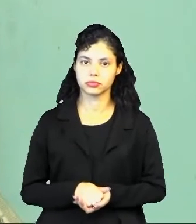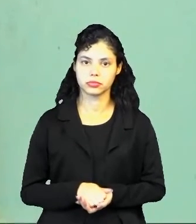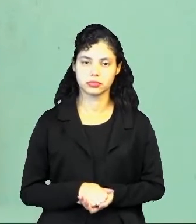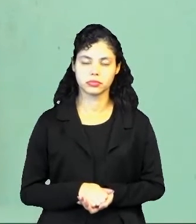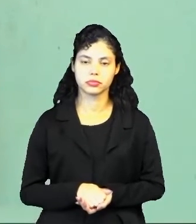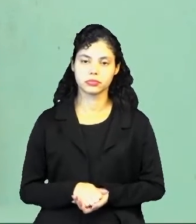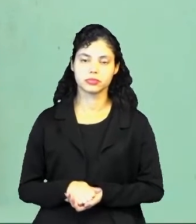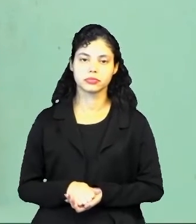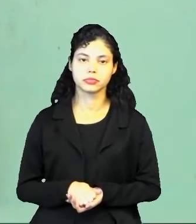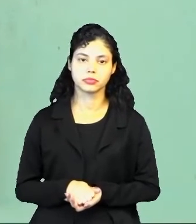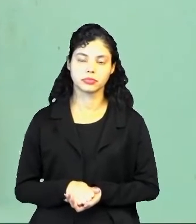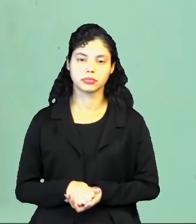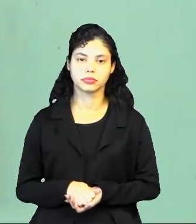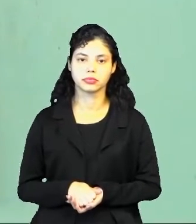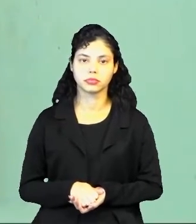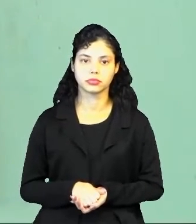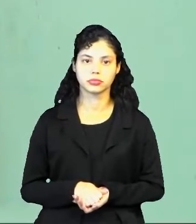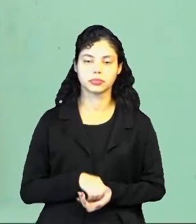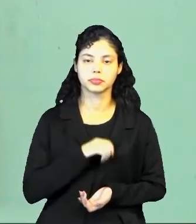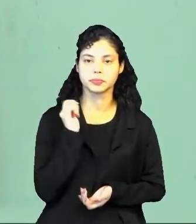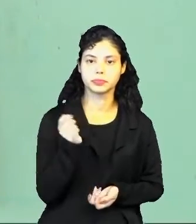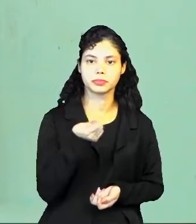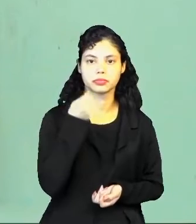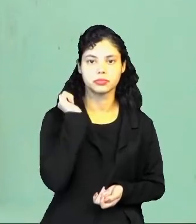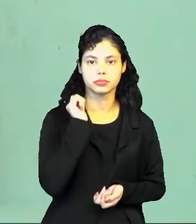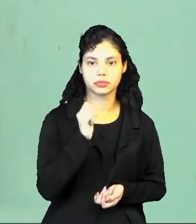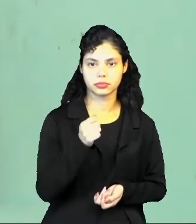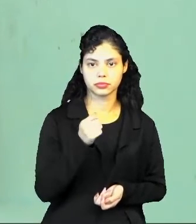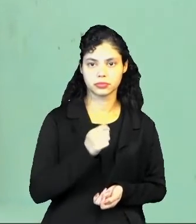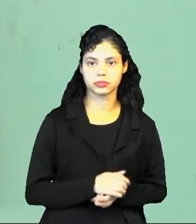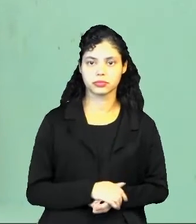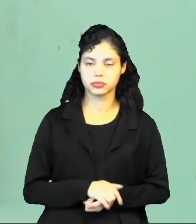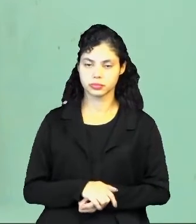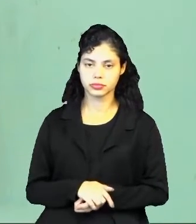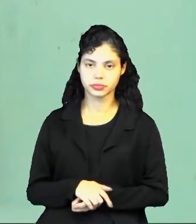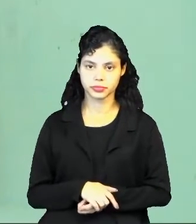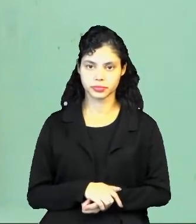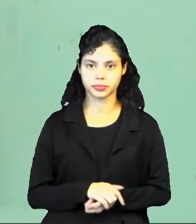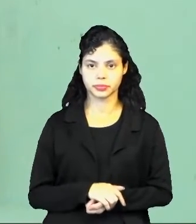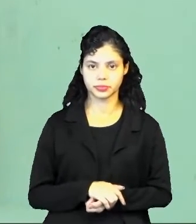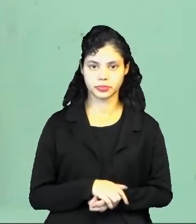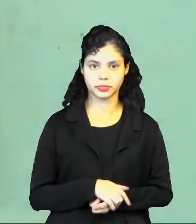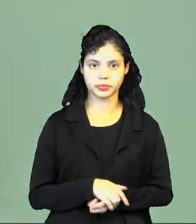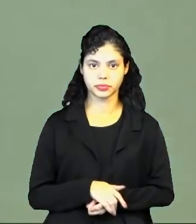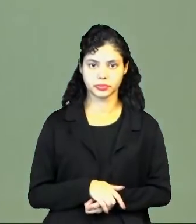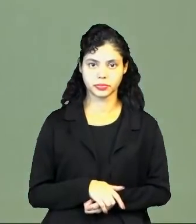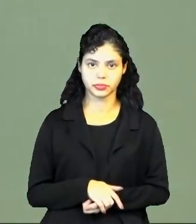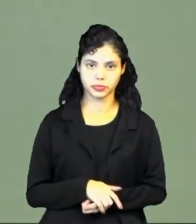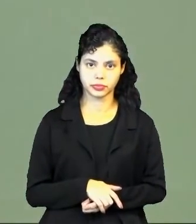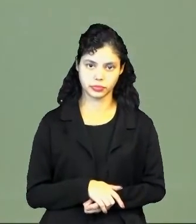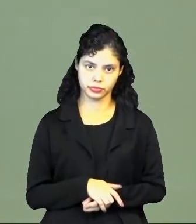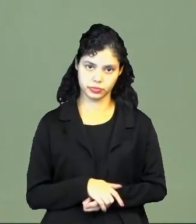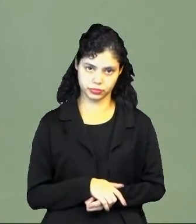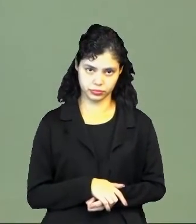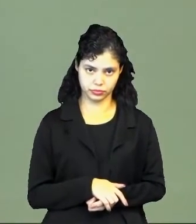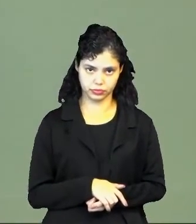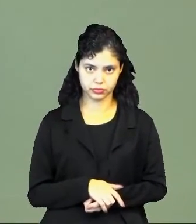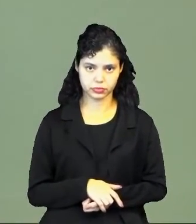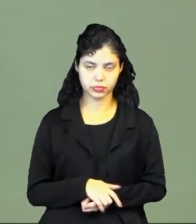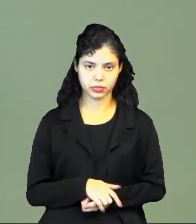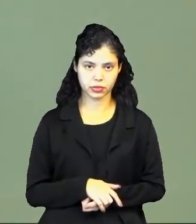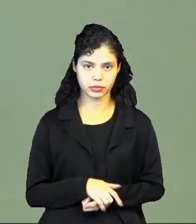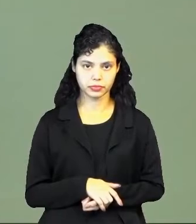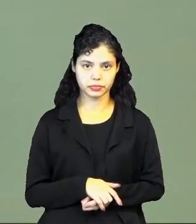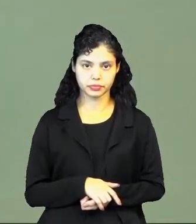Ok? Conto de fadas. Ok? Vamos para a próxima? Questão 4,